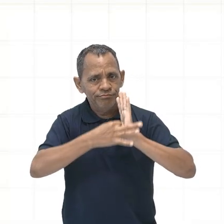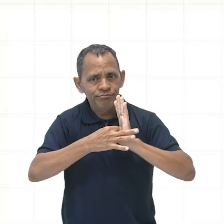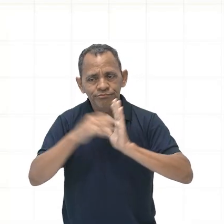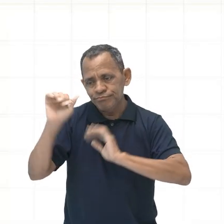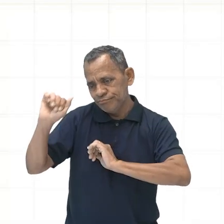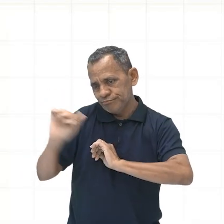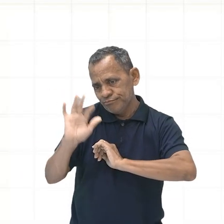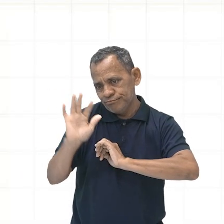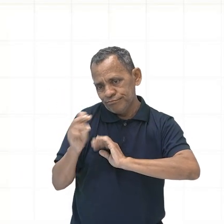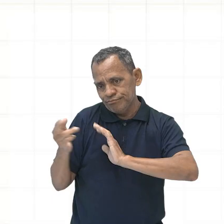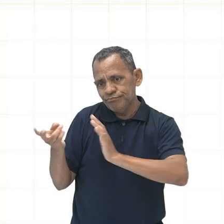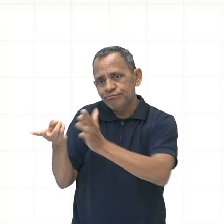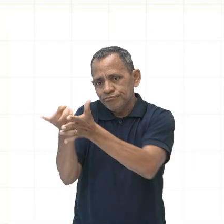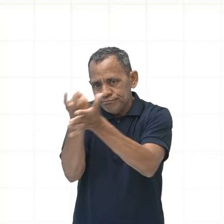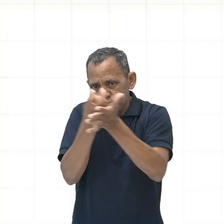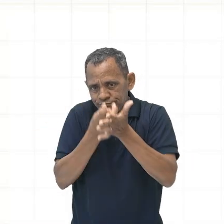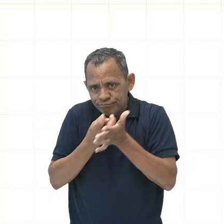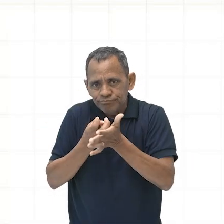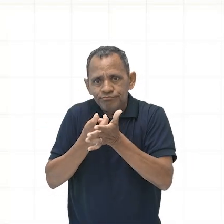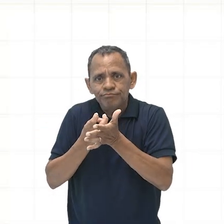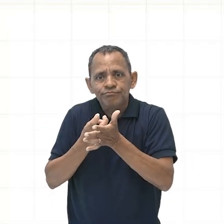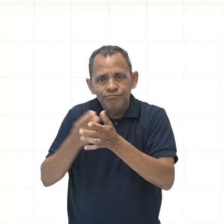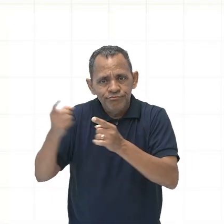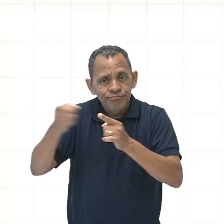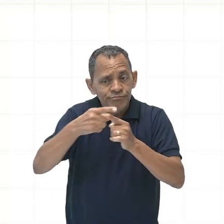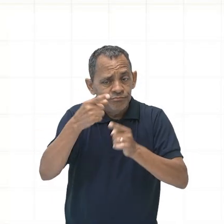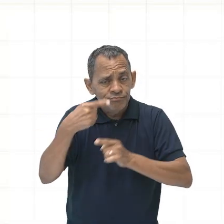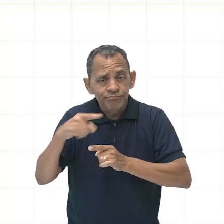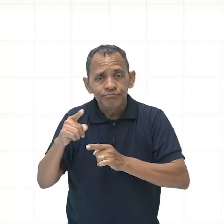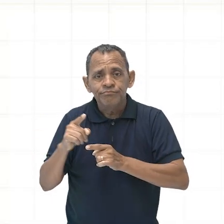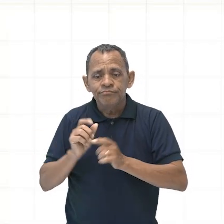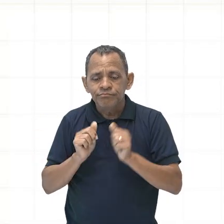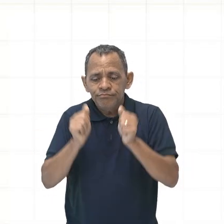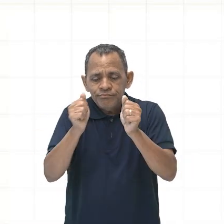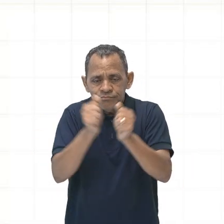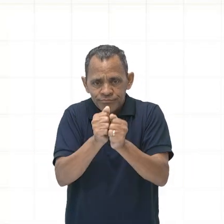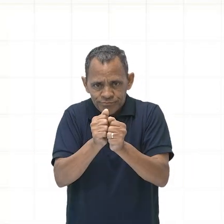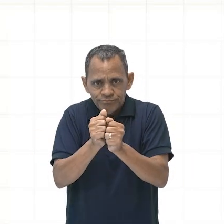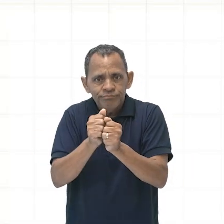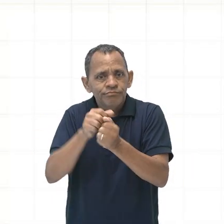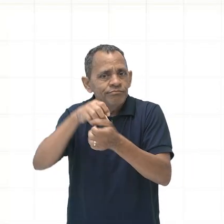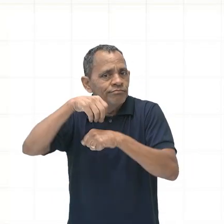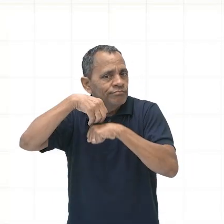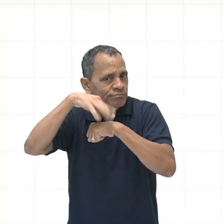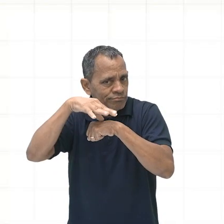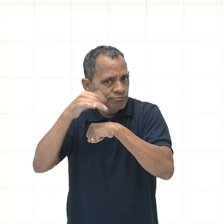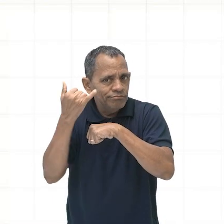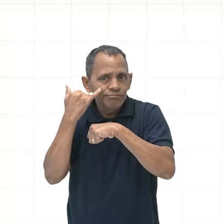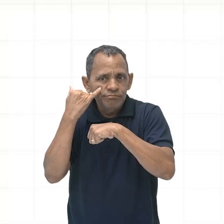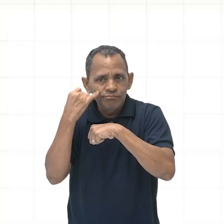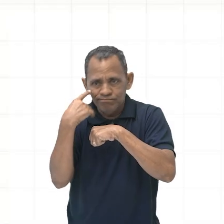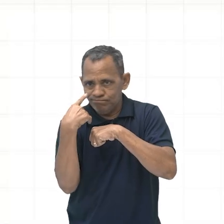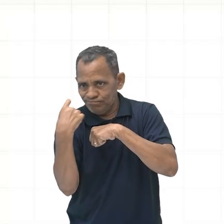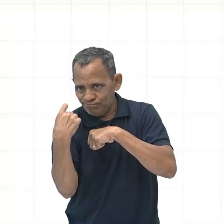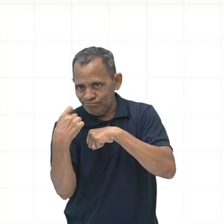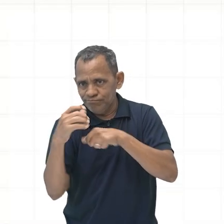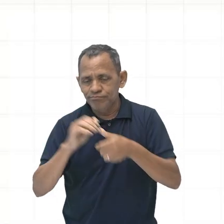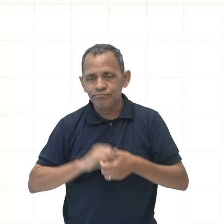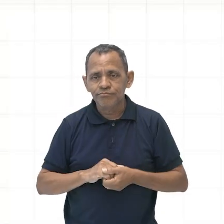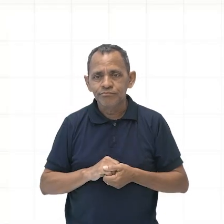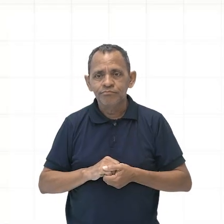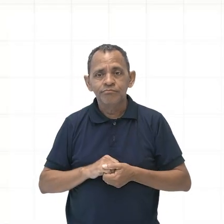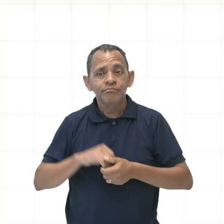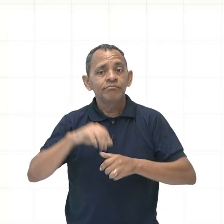outros elementos visuais, tudo junto para transmitir informações de um jeito mais interessante. Muitas